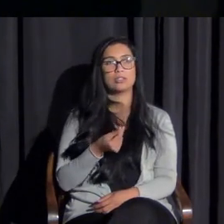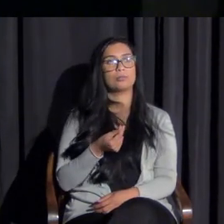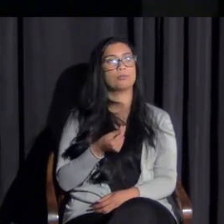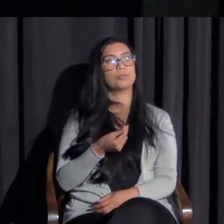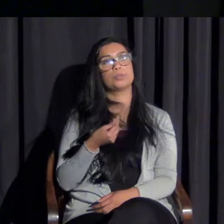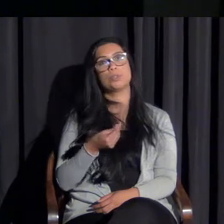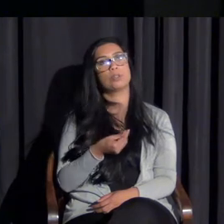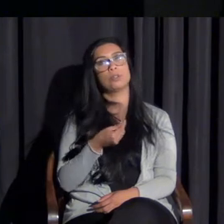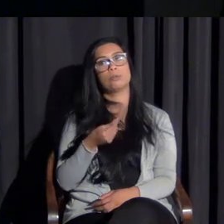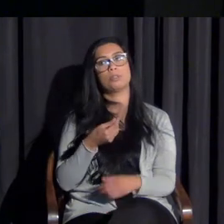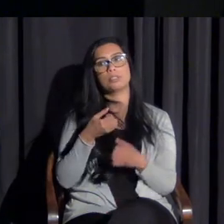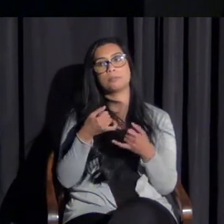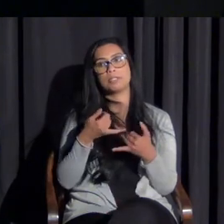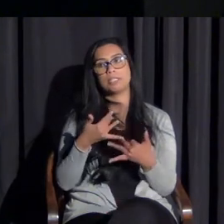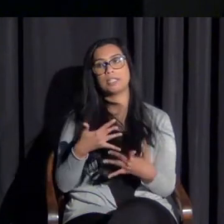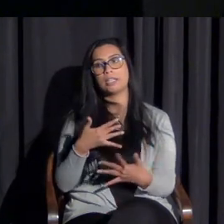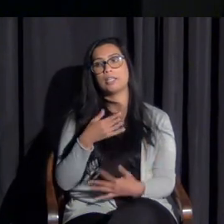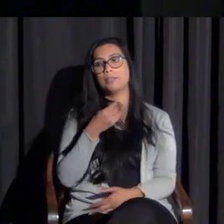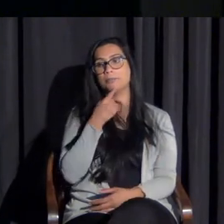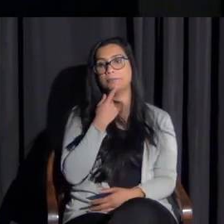dizer?